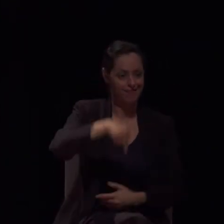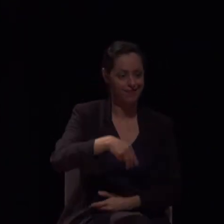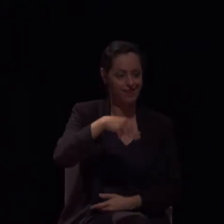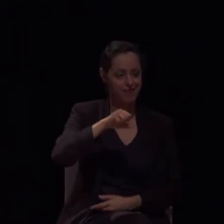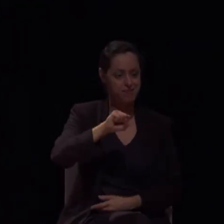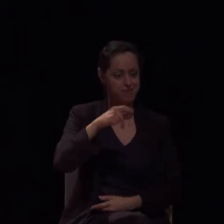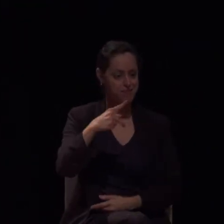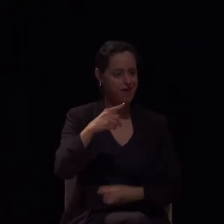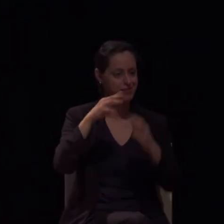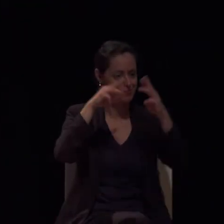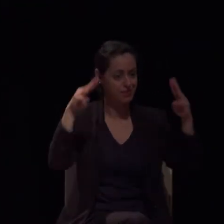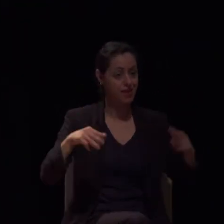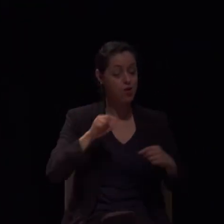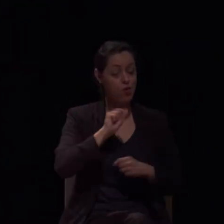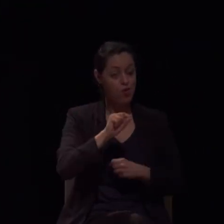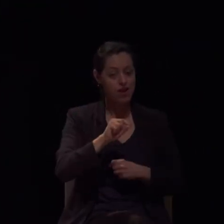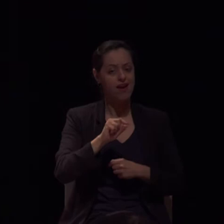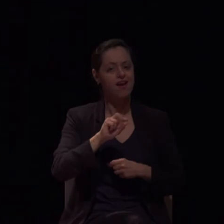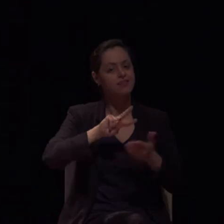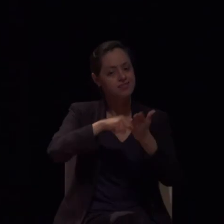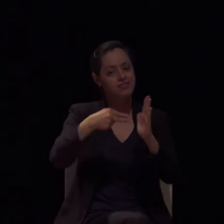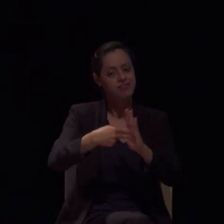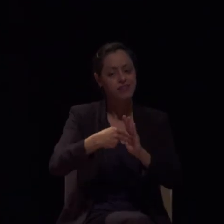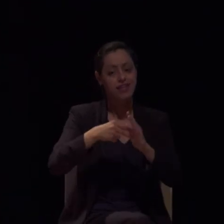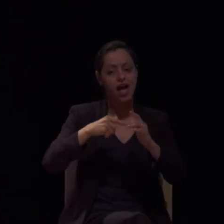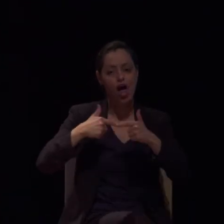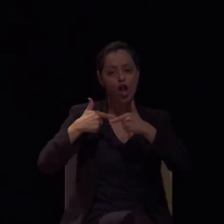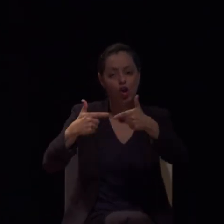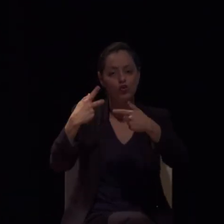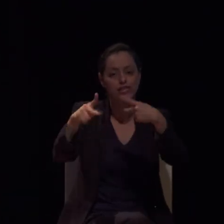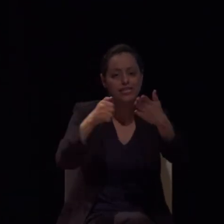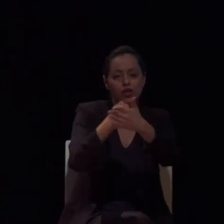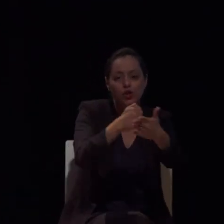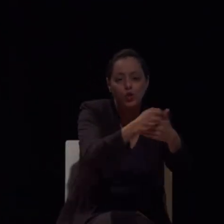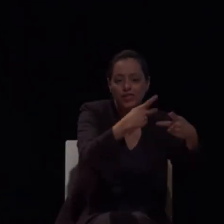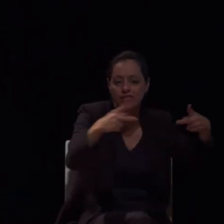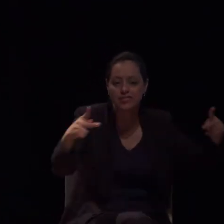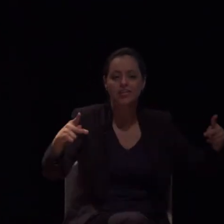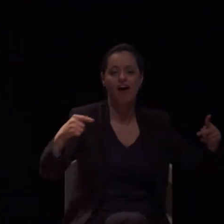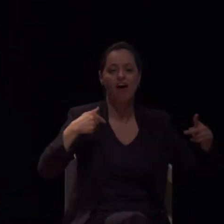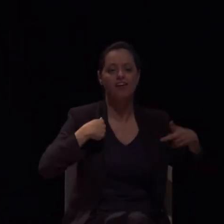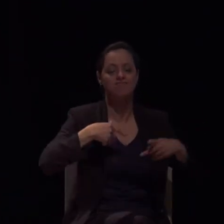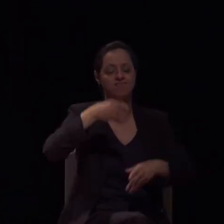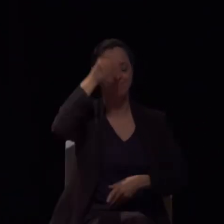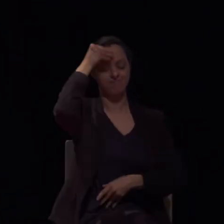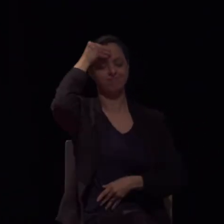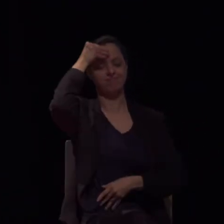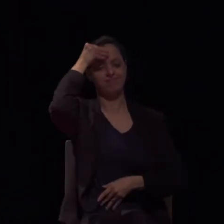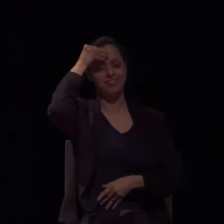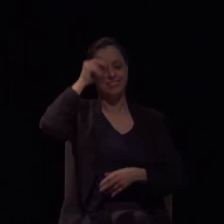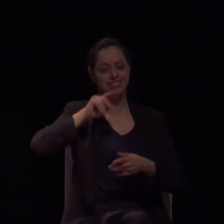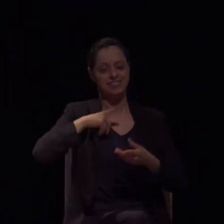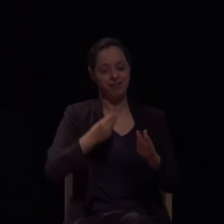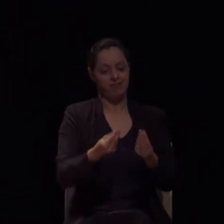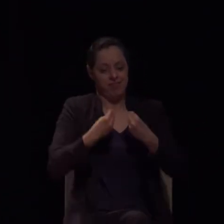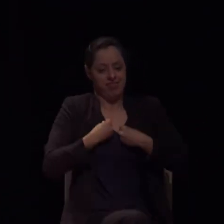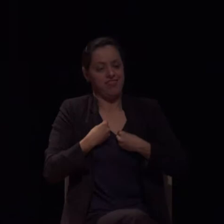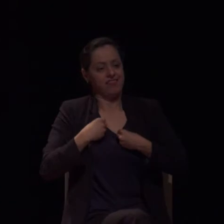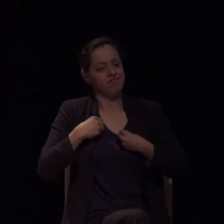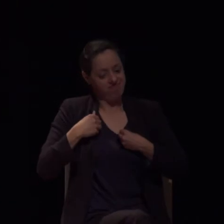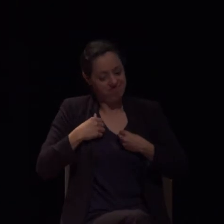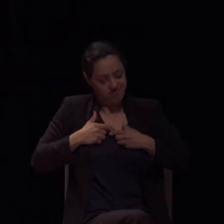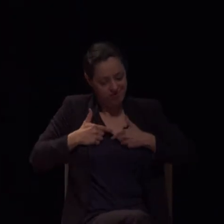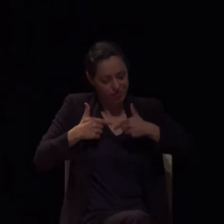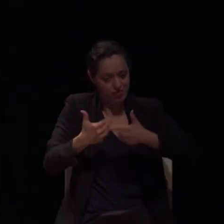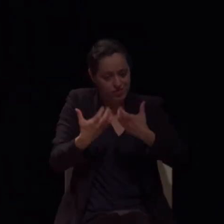ver com a luta de muitos anos de pessoas como eu e nem o vítor trindade e muitas outras pessoas que tornaram esta realidade